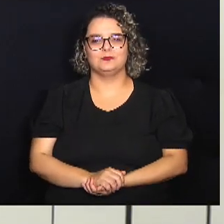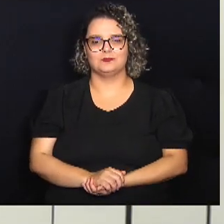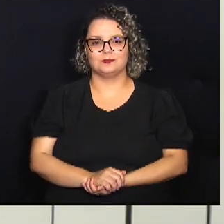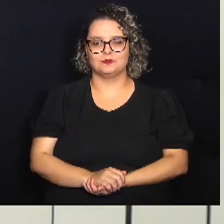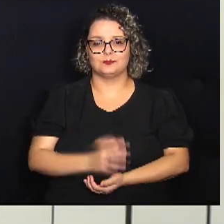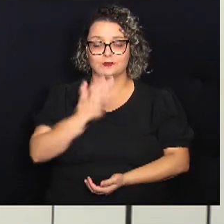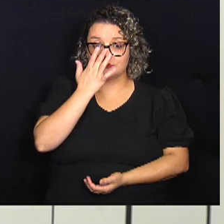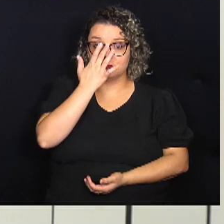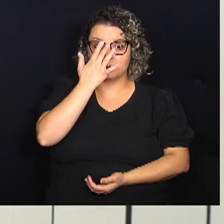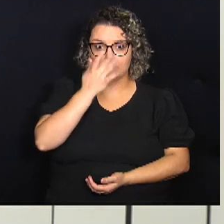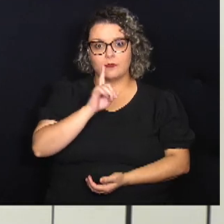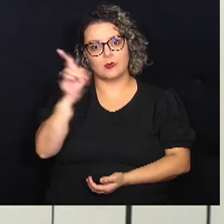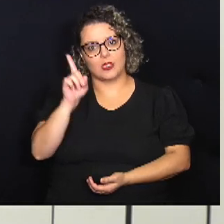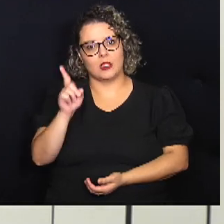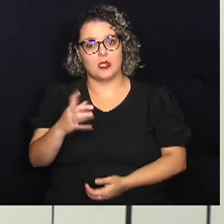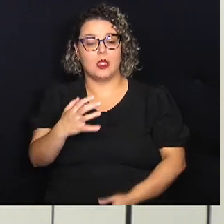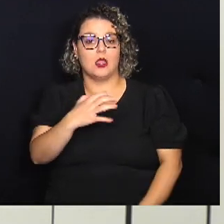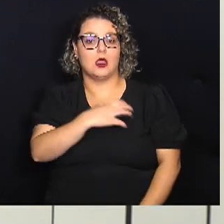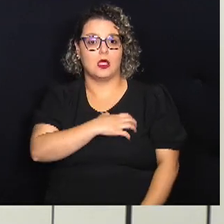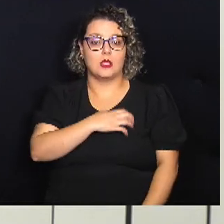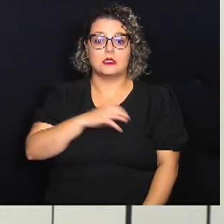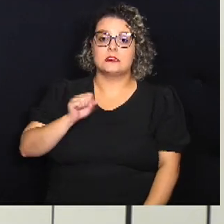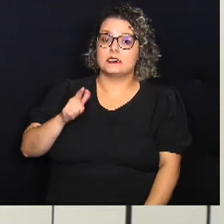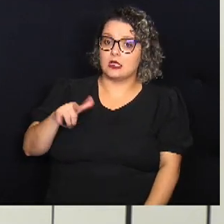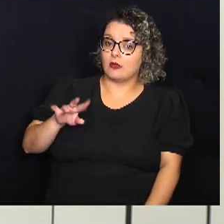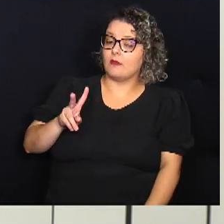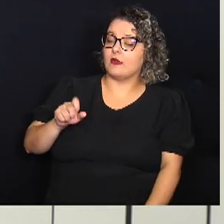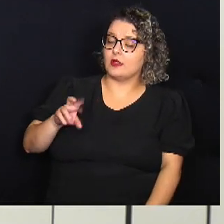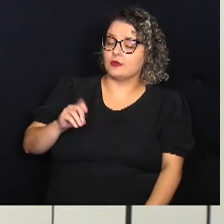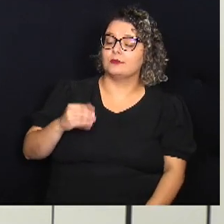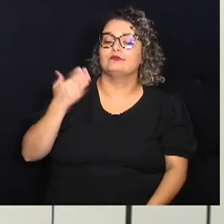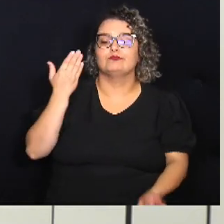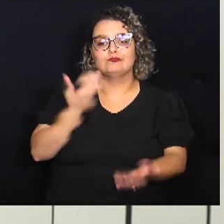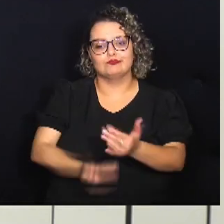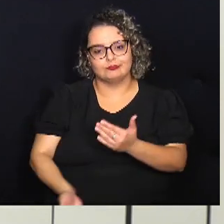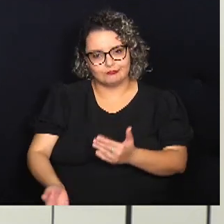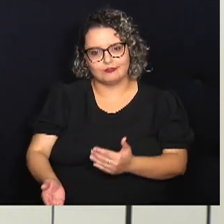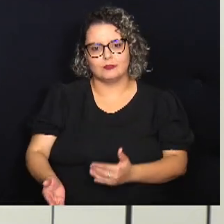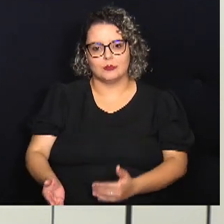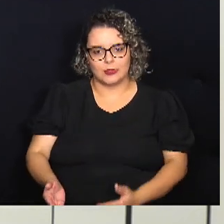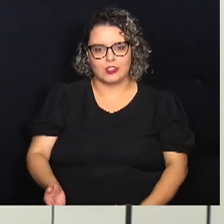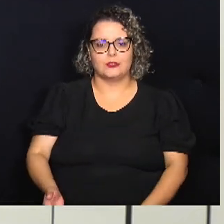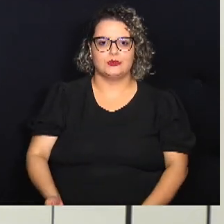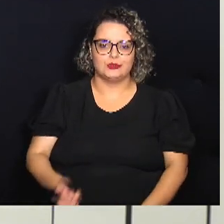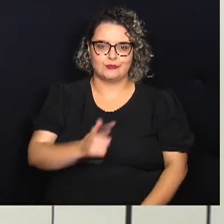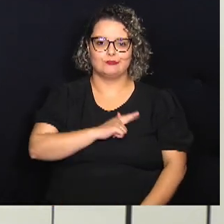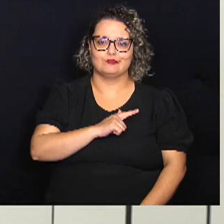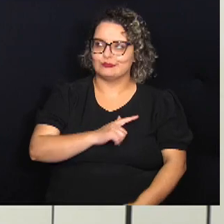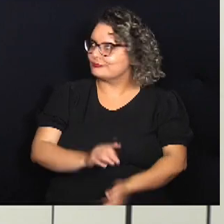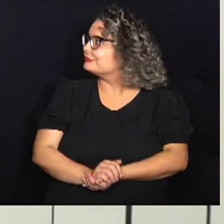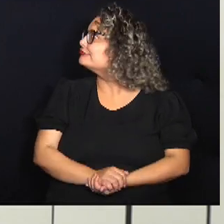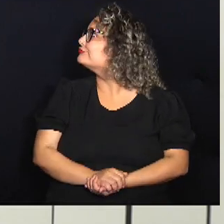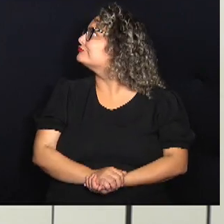Jogando em Salvador, o Guarani perde para o Vitória e deixa o G4 da Série B.